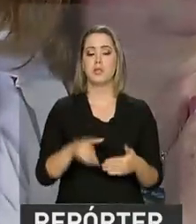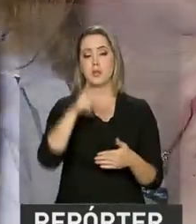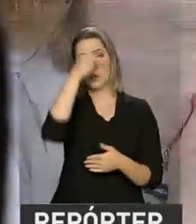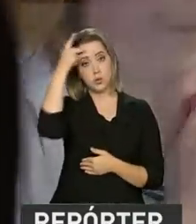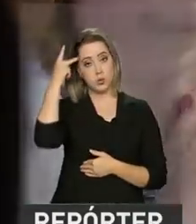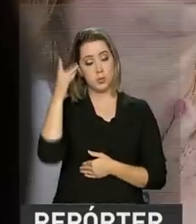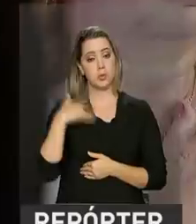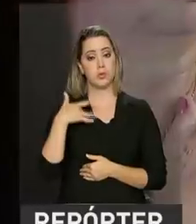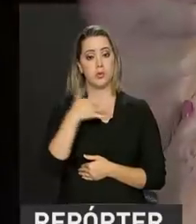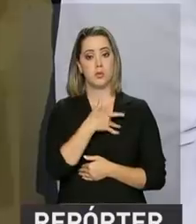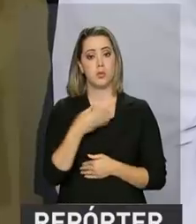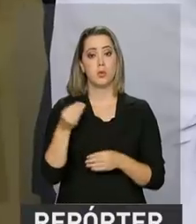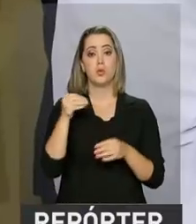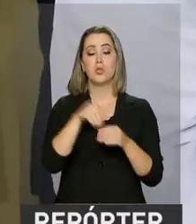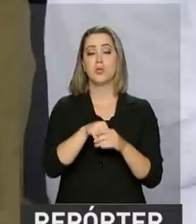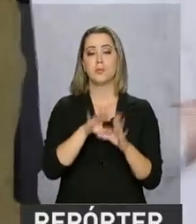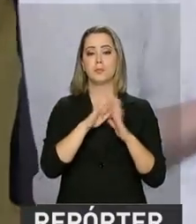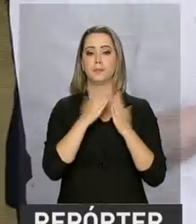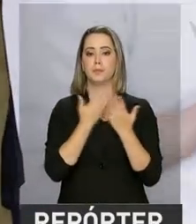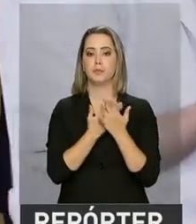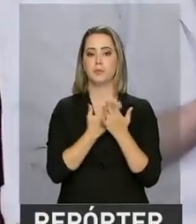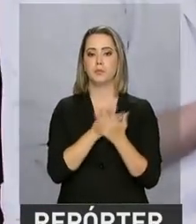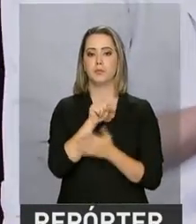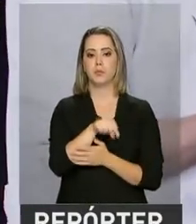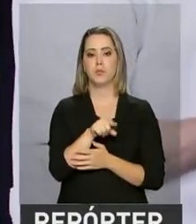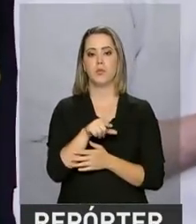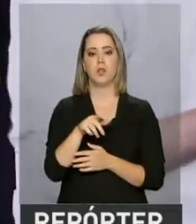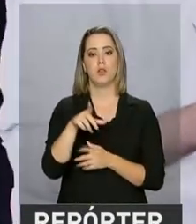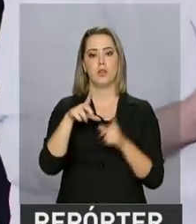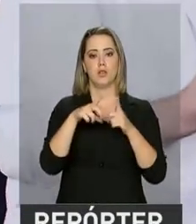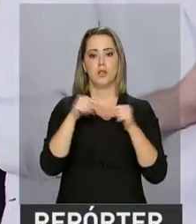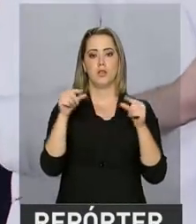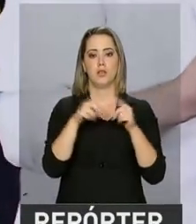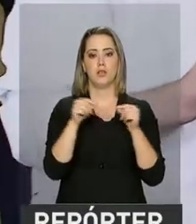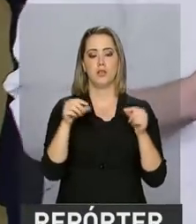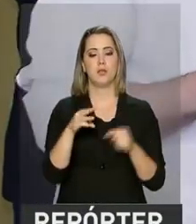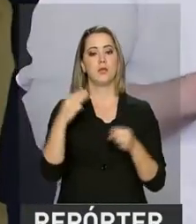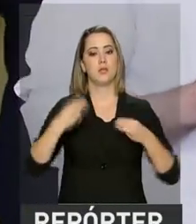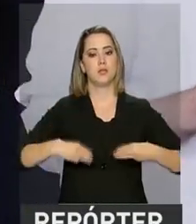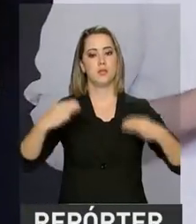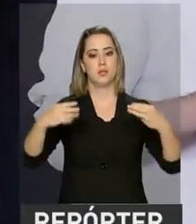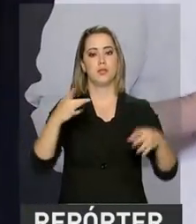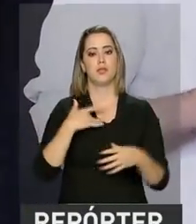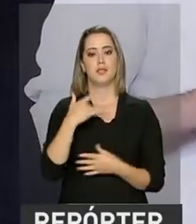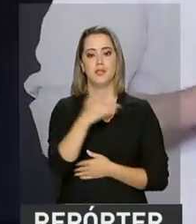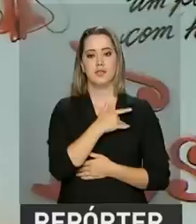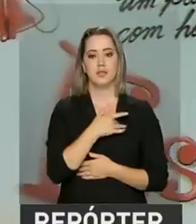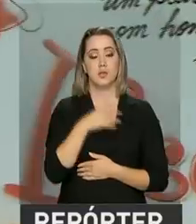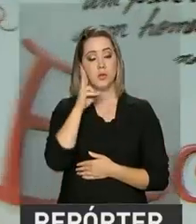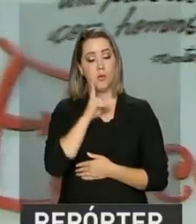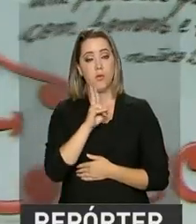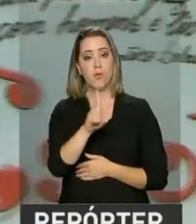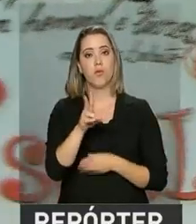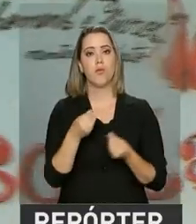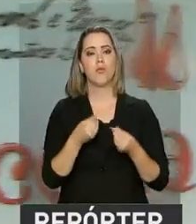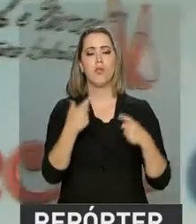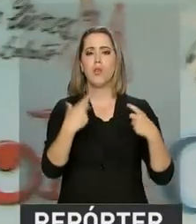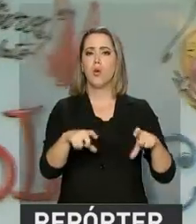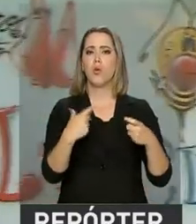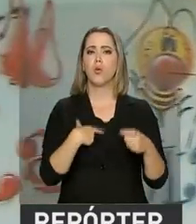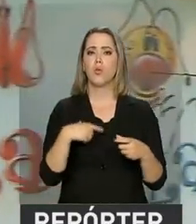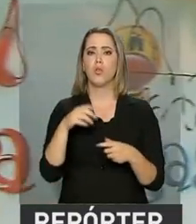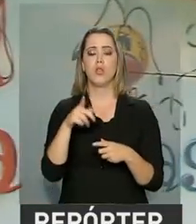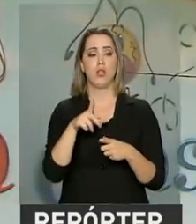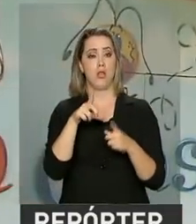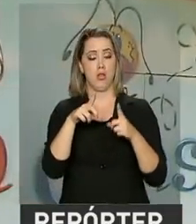da saúde nas escolas. Em Brasília, o ministro da Saúde acompanhou a rotina de vacinação em uma escola da